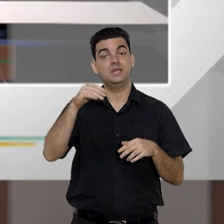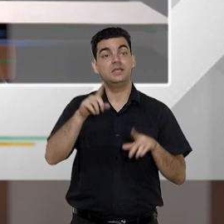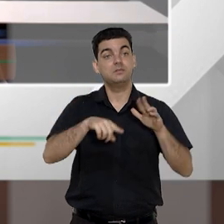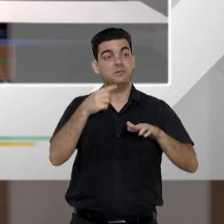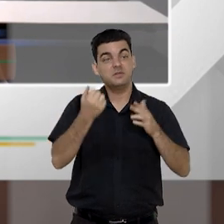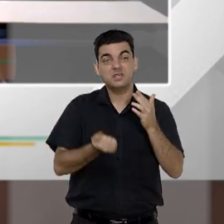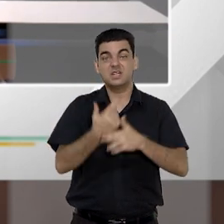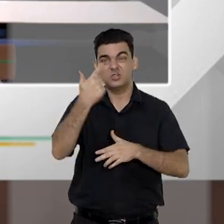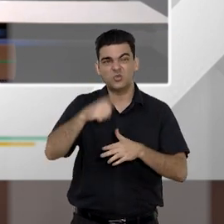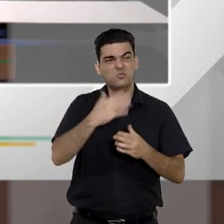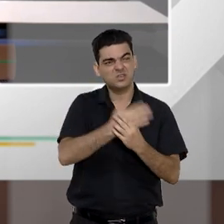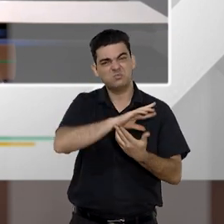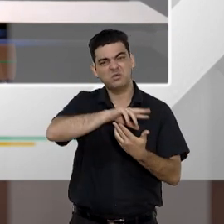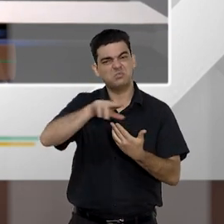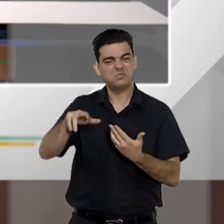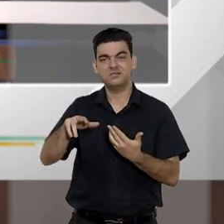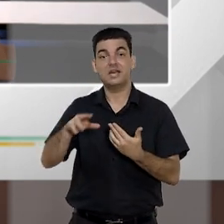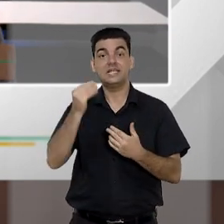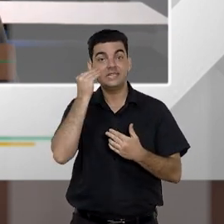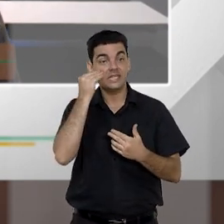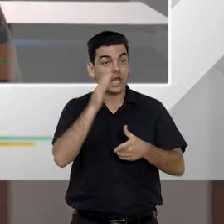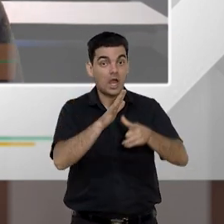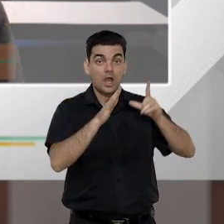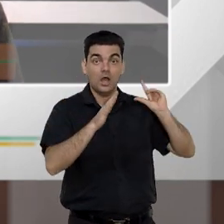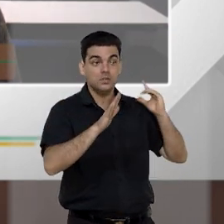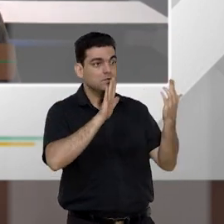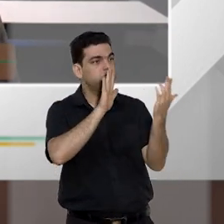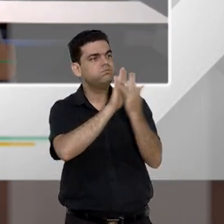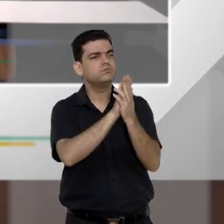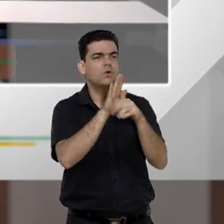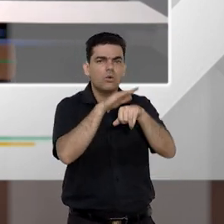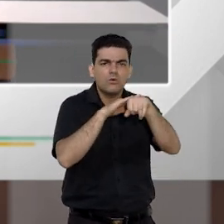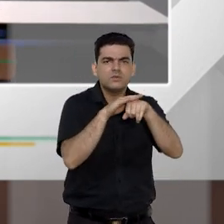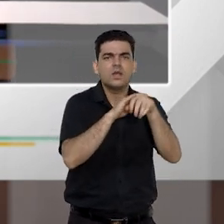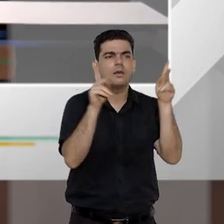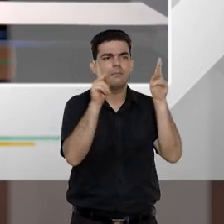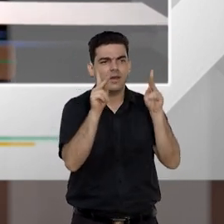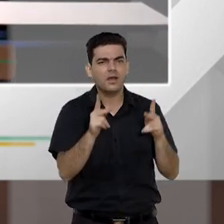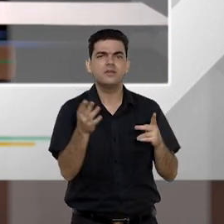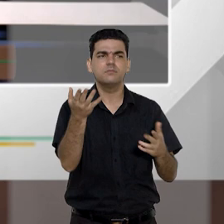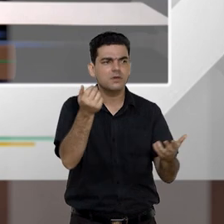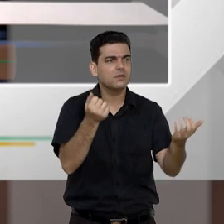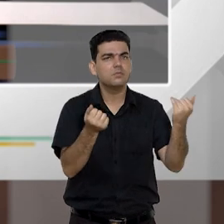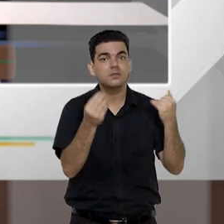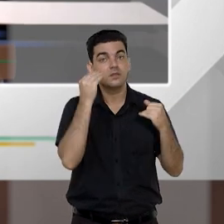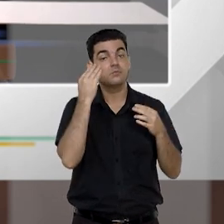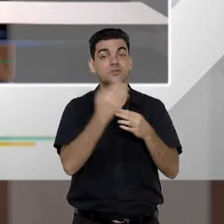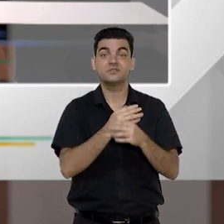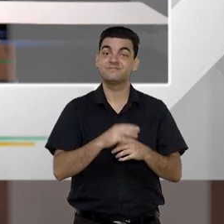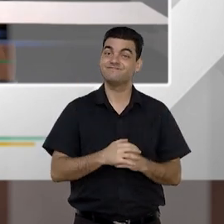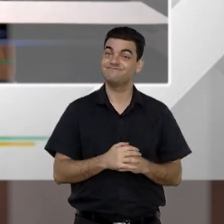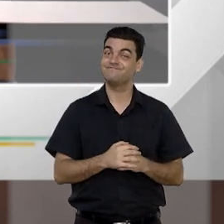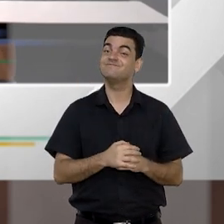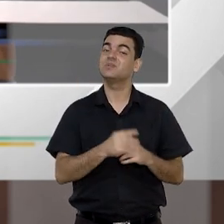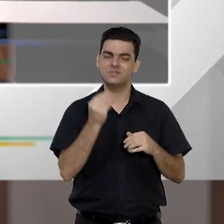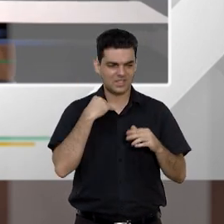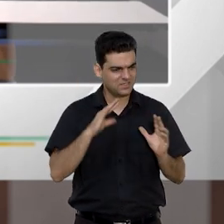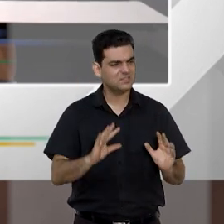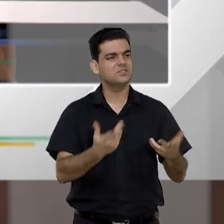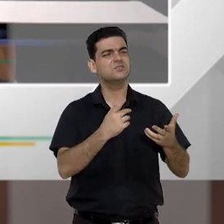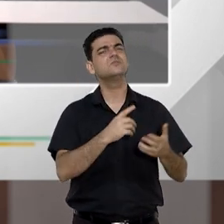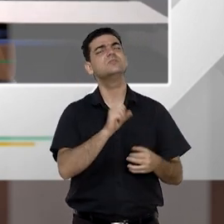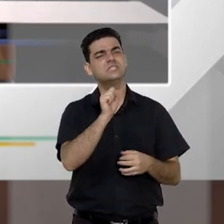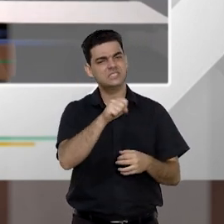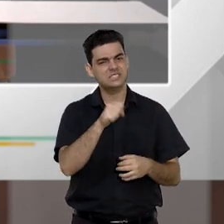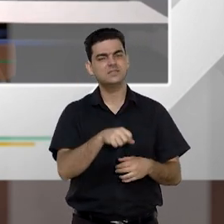como a inauguração de novas demandas. Então, fora a conciliação no trâmite normal do processo, há